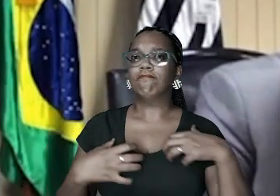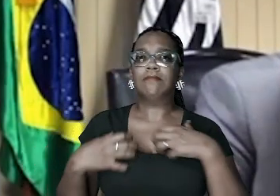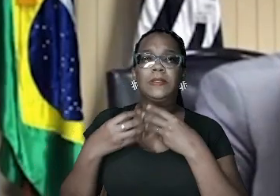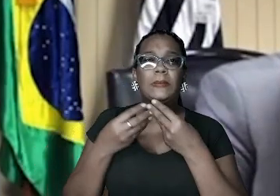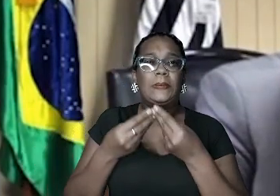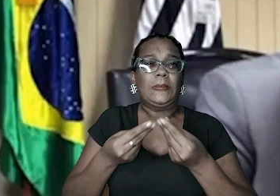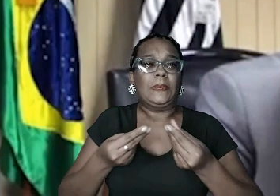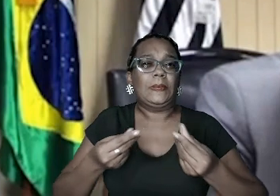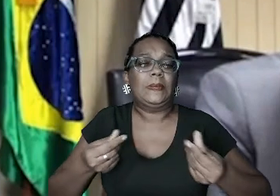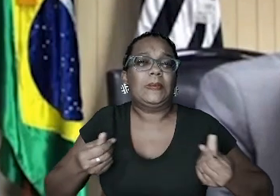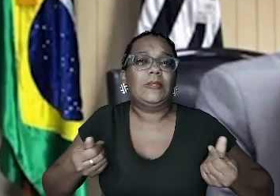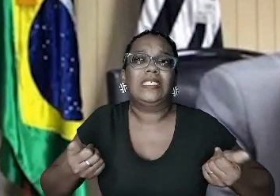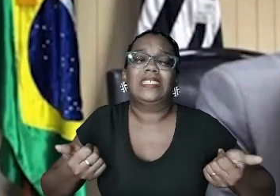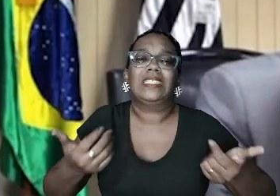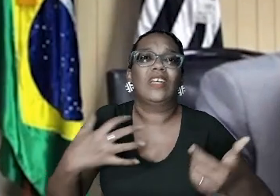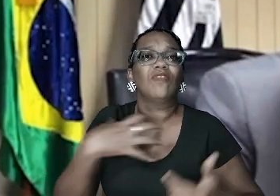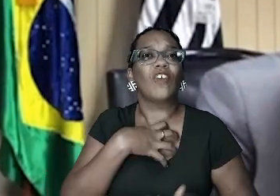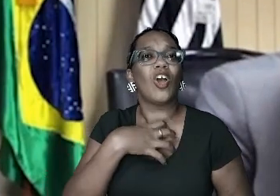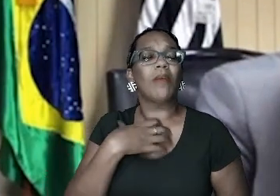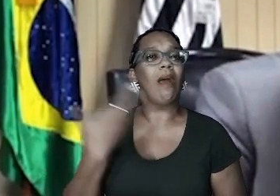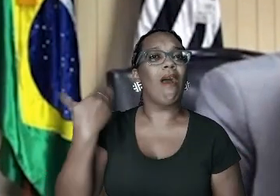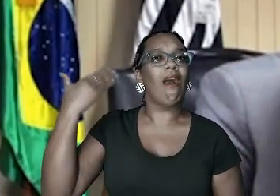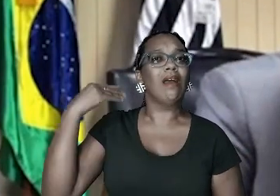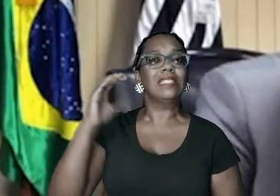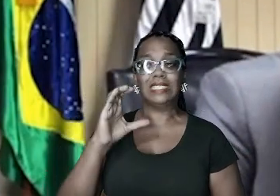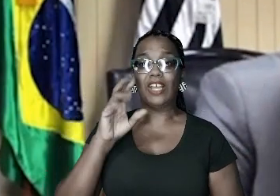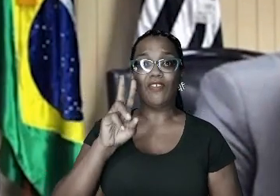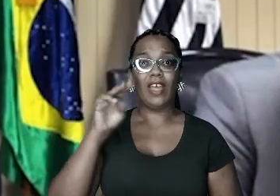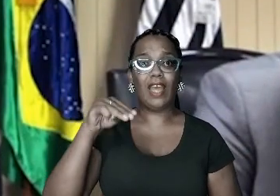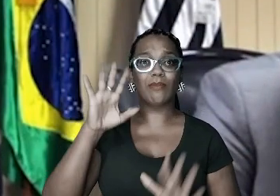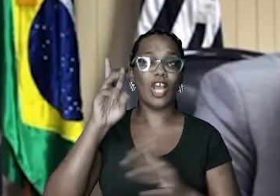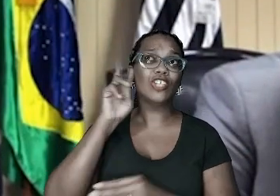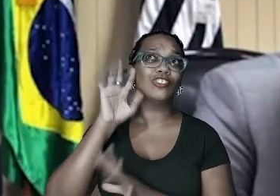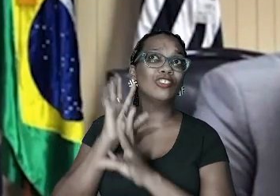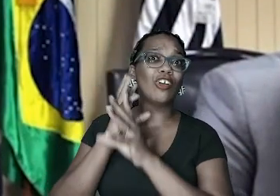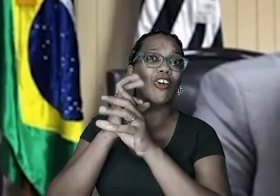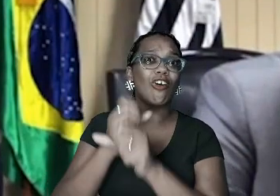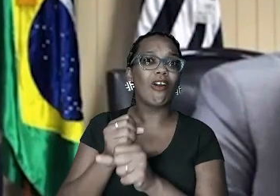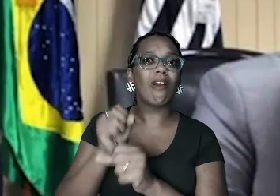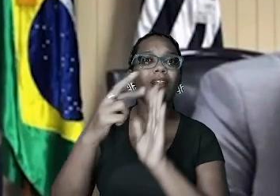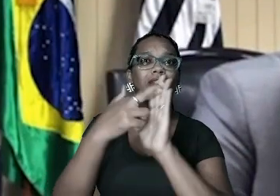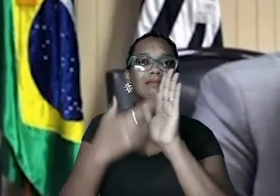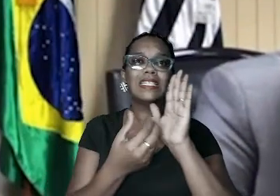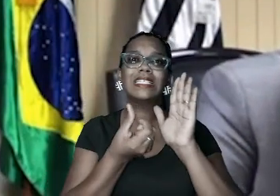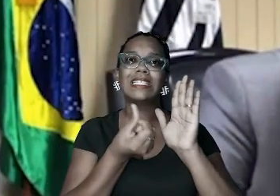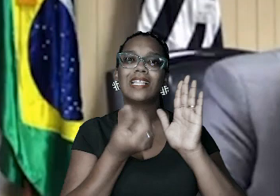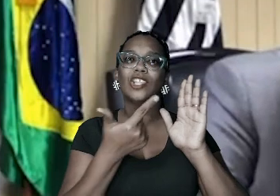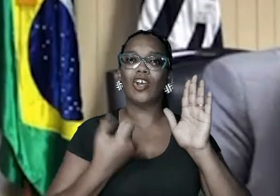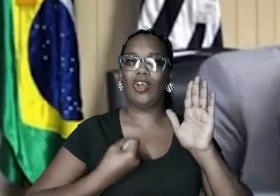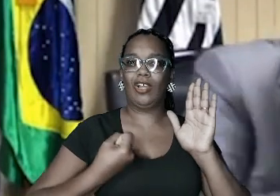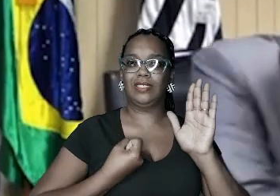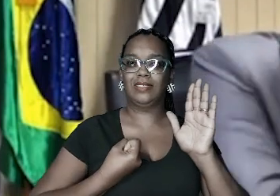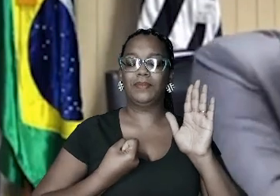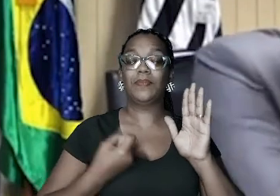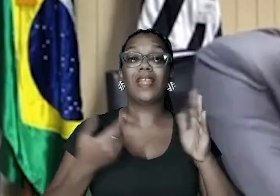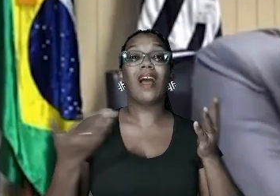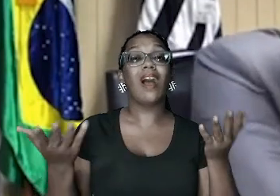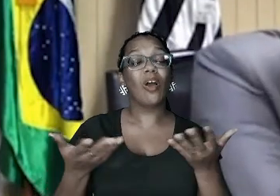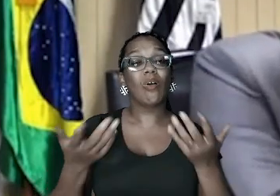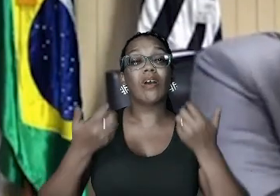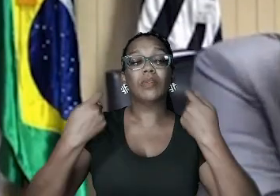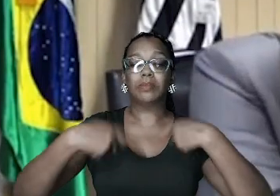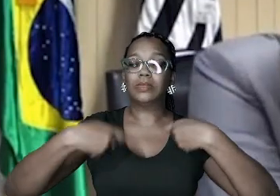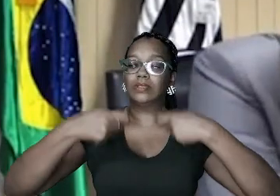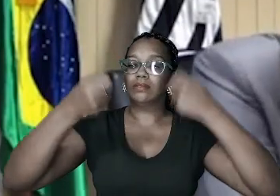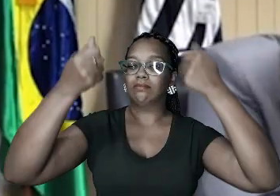esse desafio começam a colocar em cheque começam a esgarçar a forma pela qual você vê historicamente interpreta